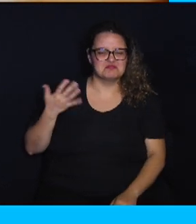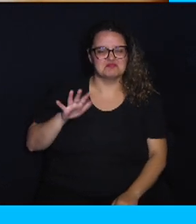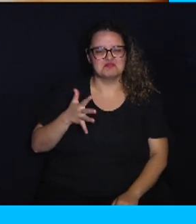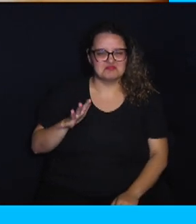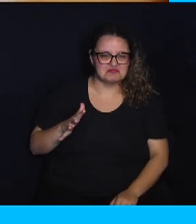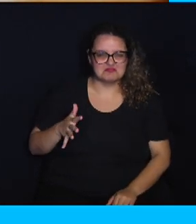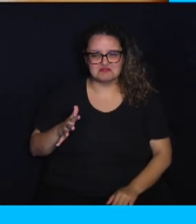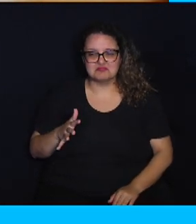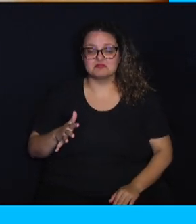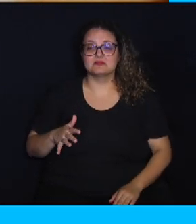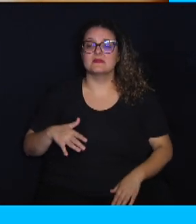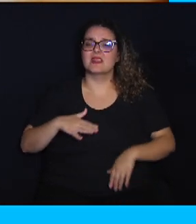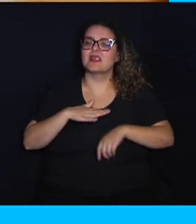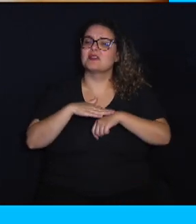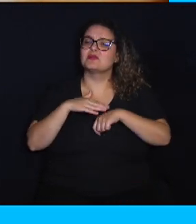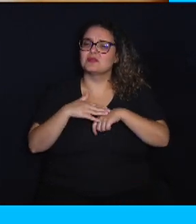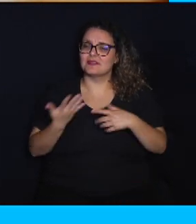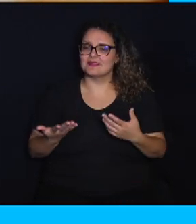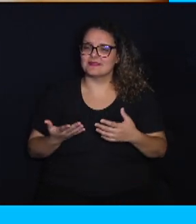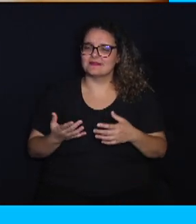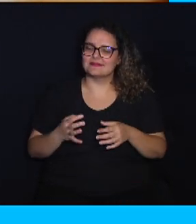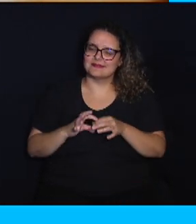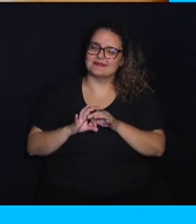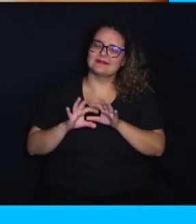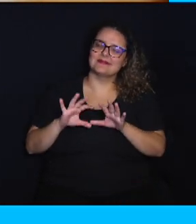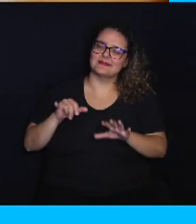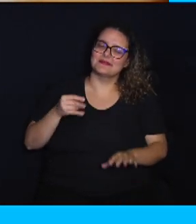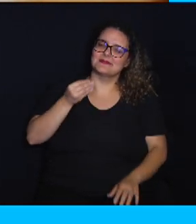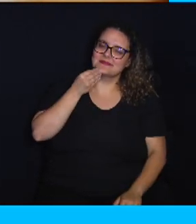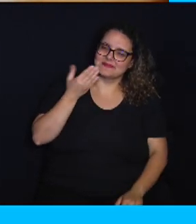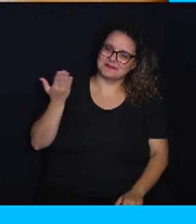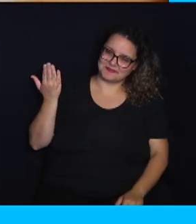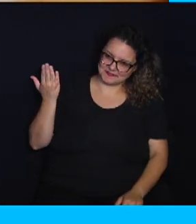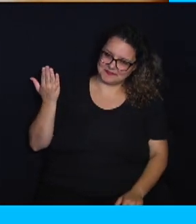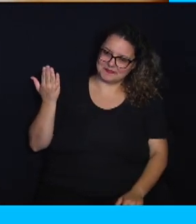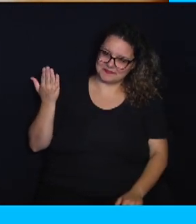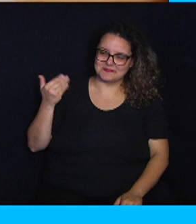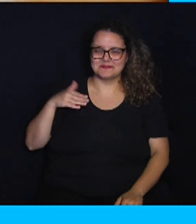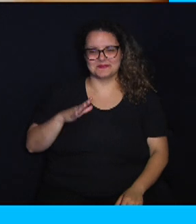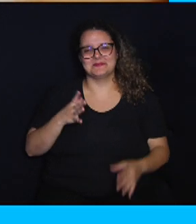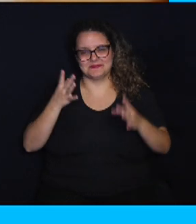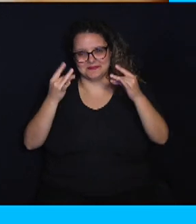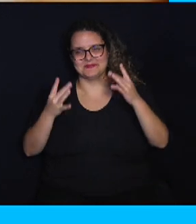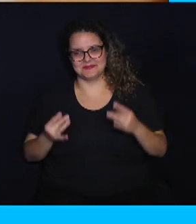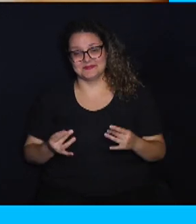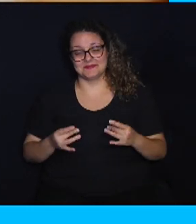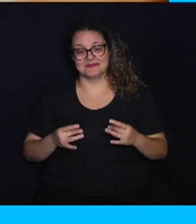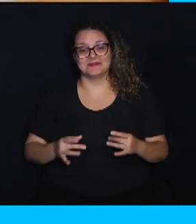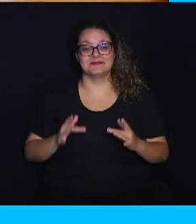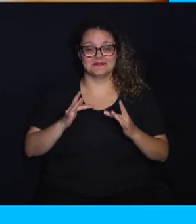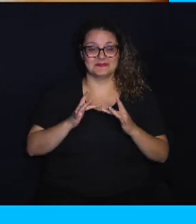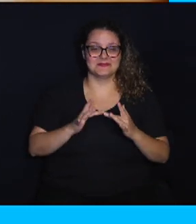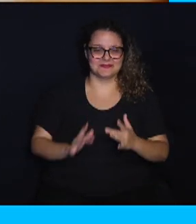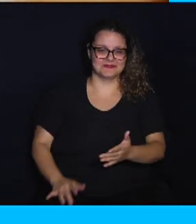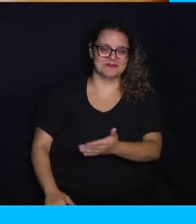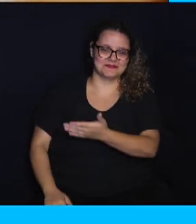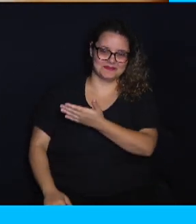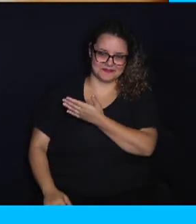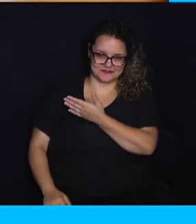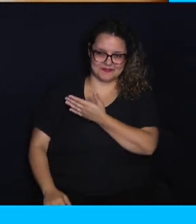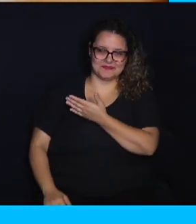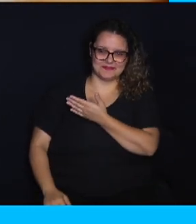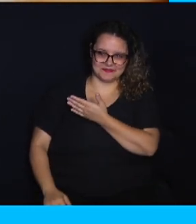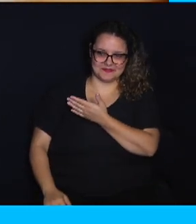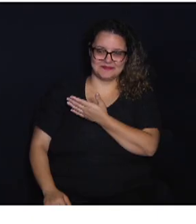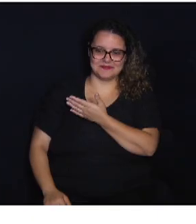dócil. Que tal dar uma chance para esse lindão? Para mais detalhes sobre o animal, entre em contato com a